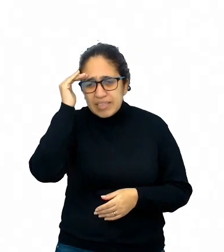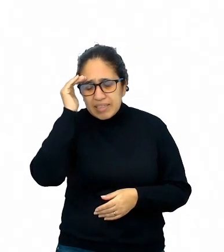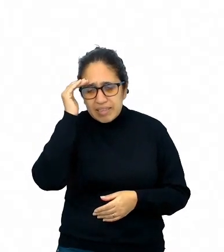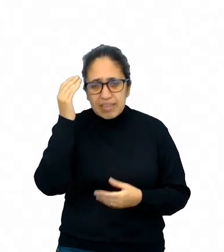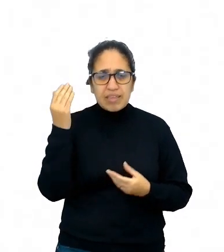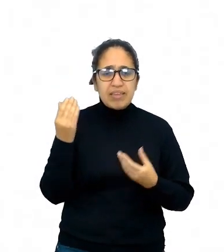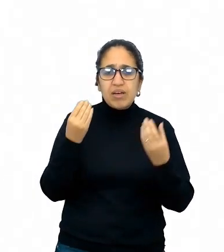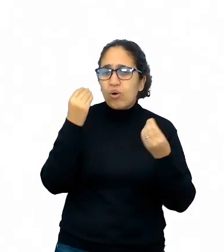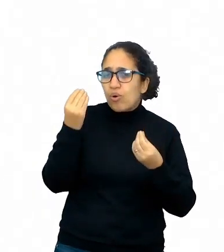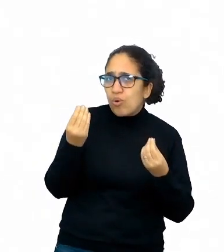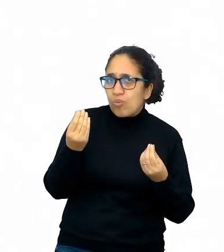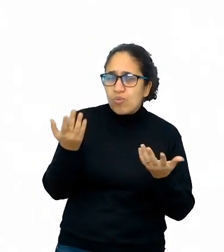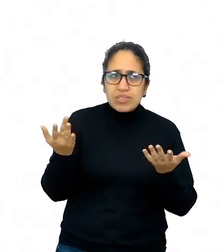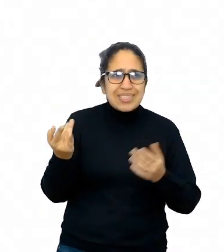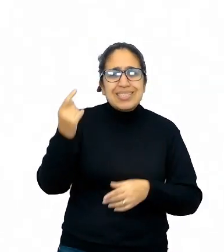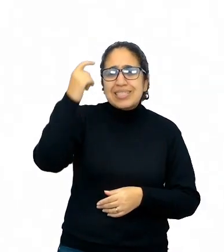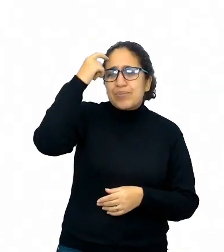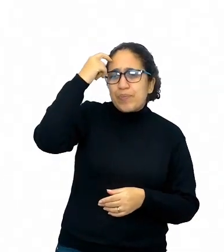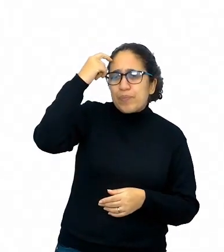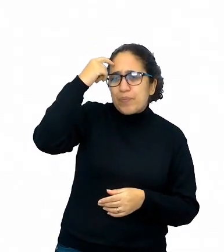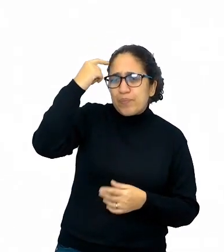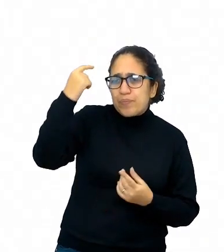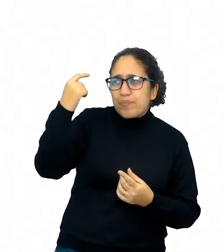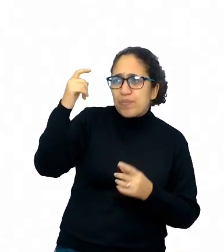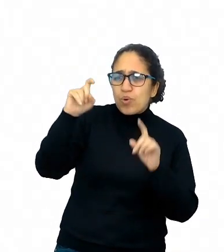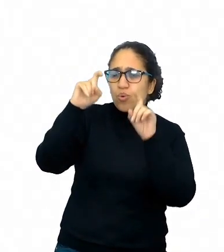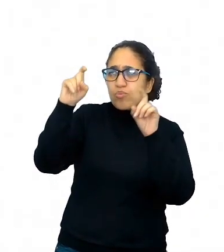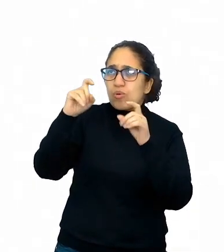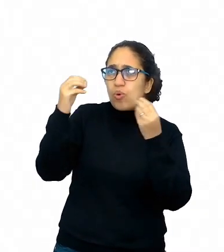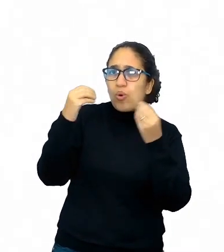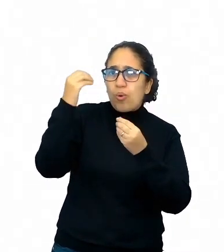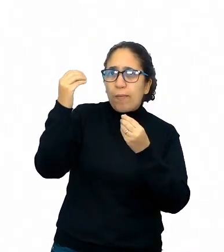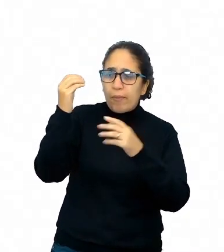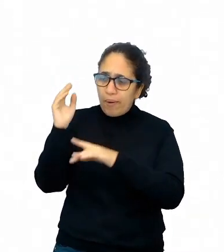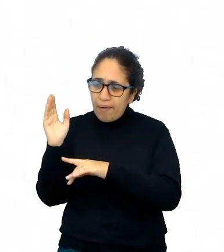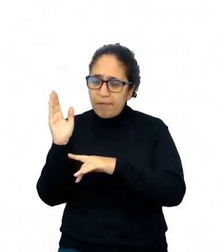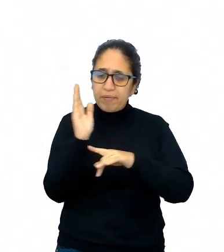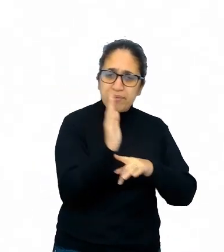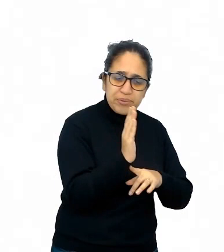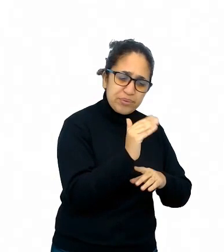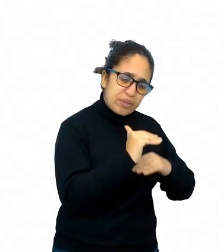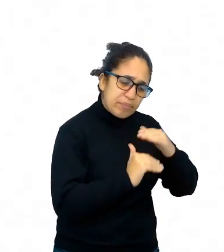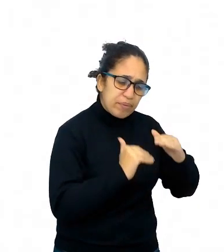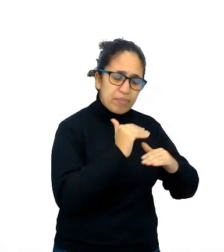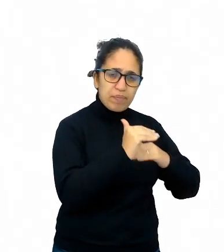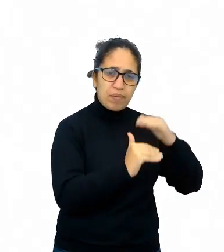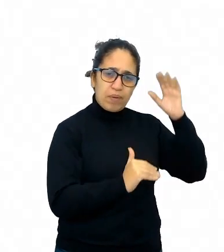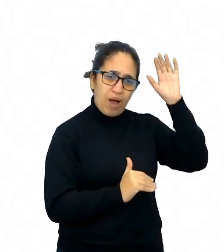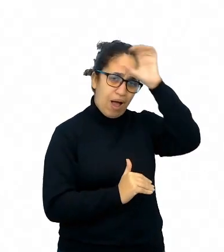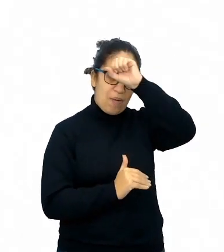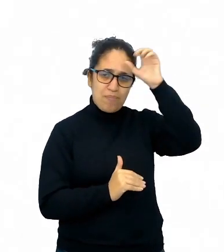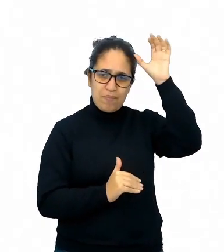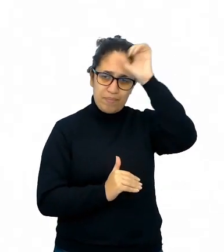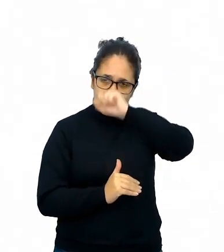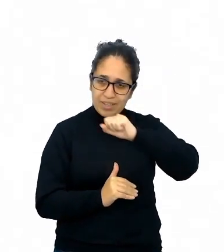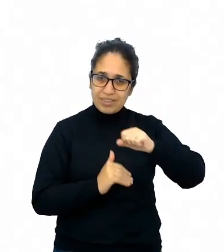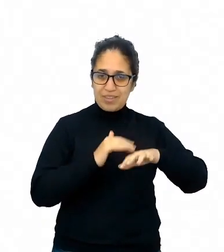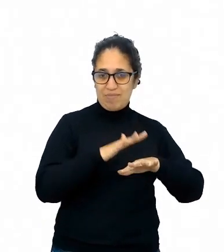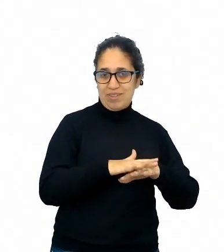maneira que esse pensamento contribui para o processo de aprender, né, da matemática.